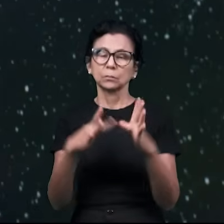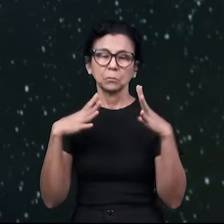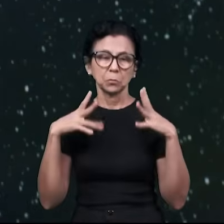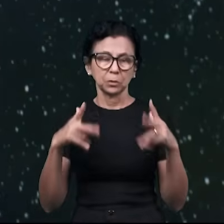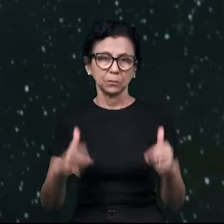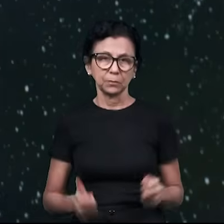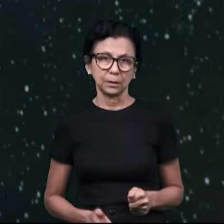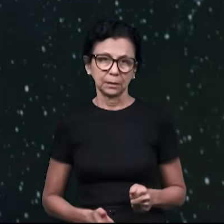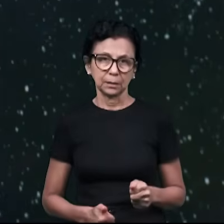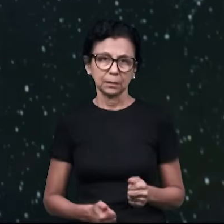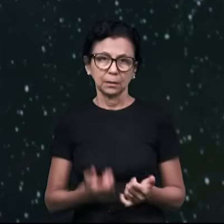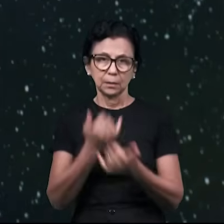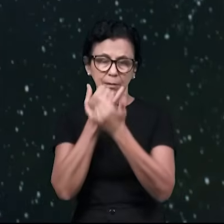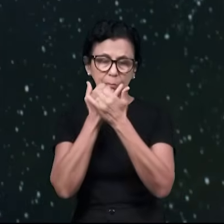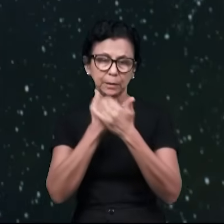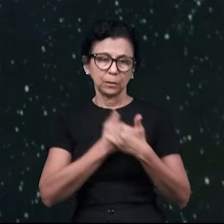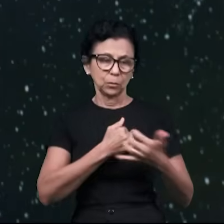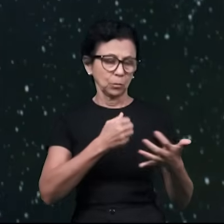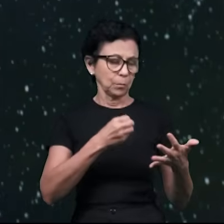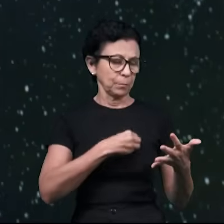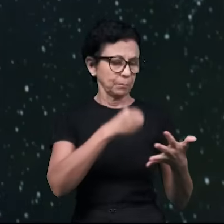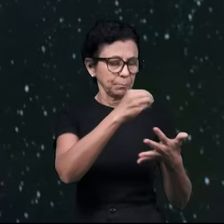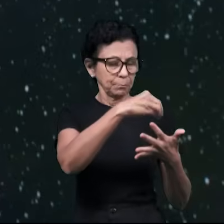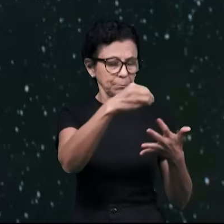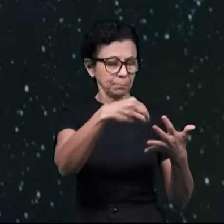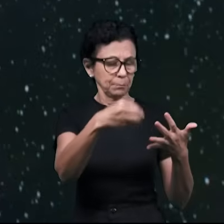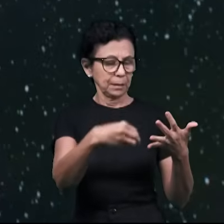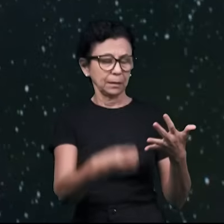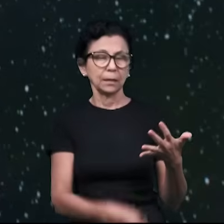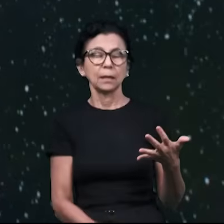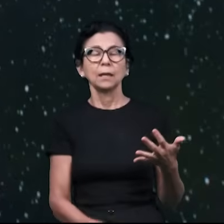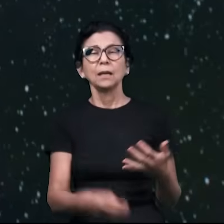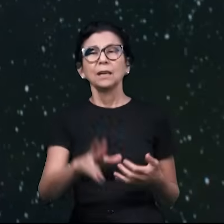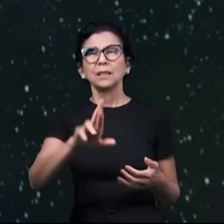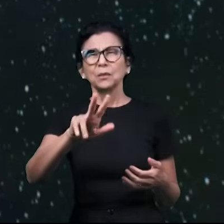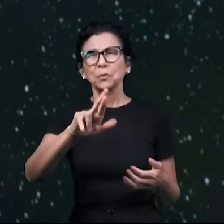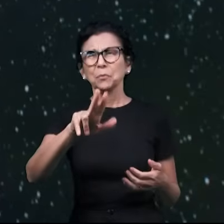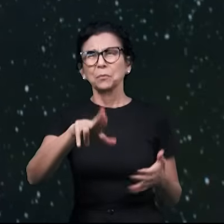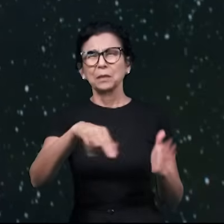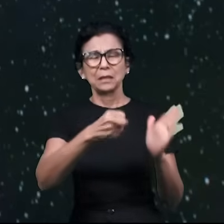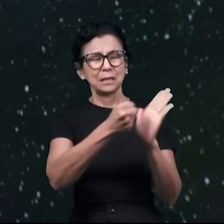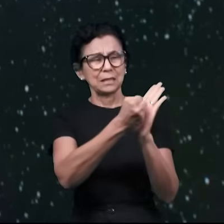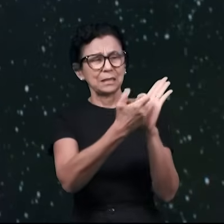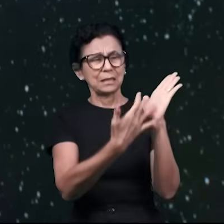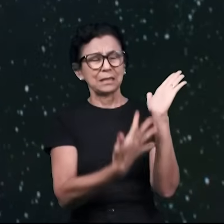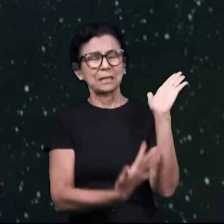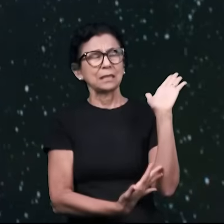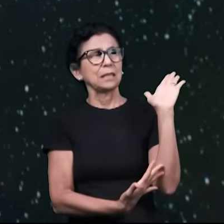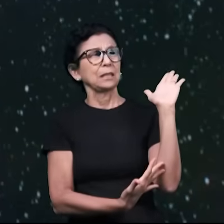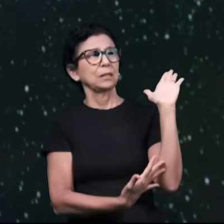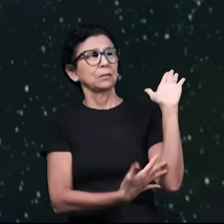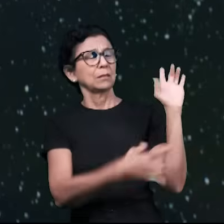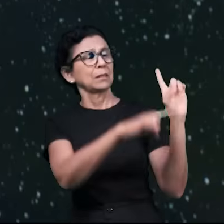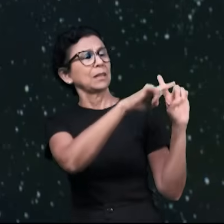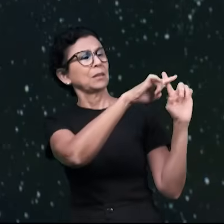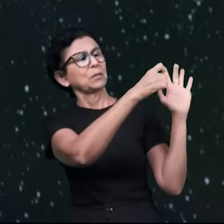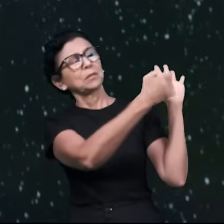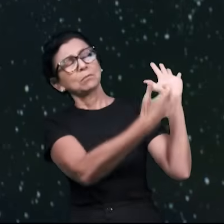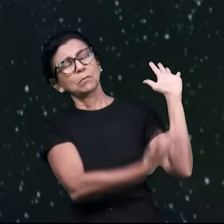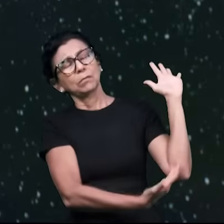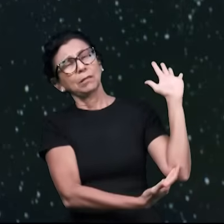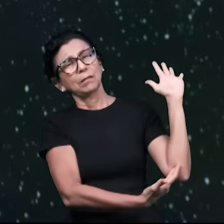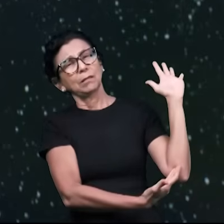pecado. Nós não estamos falando do tecido, daquele sangue, daquele líquido que ficou lá na cruz, nem precisamos de